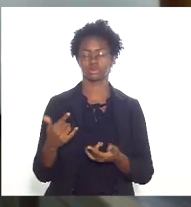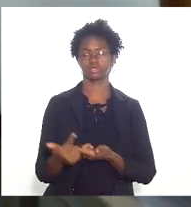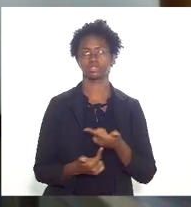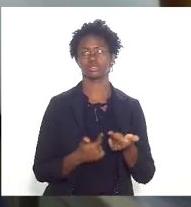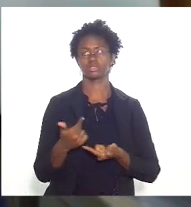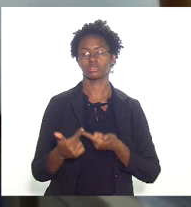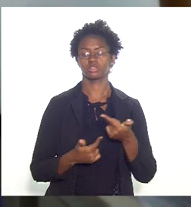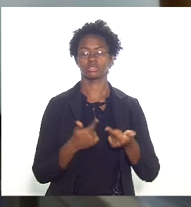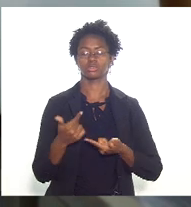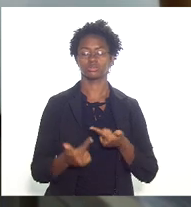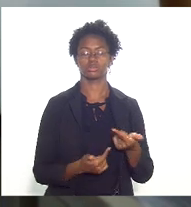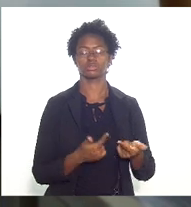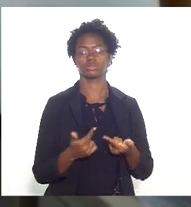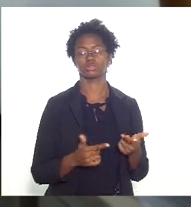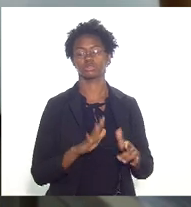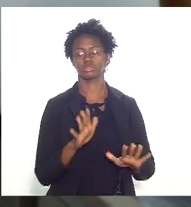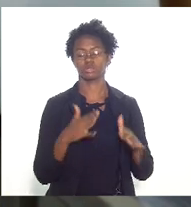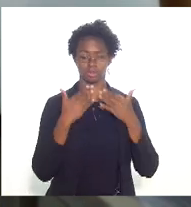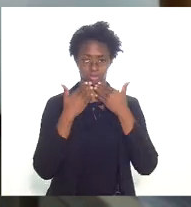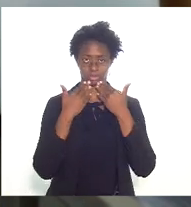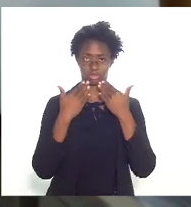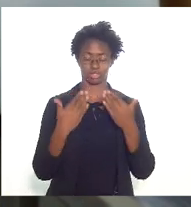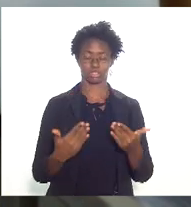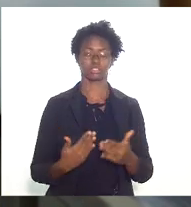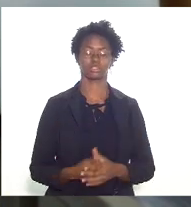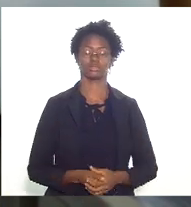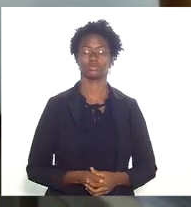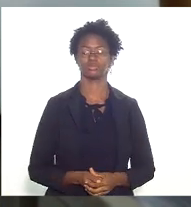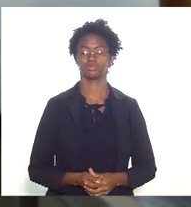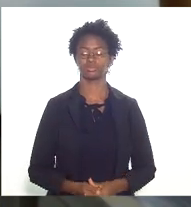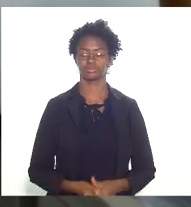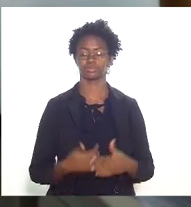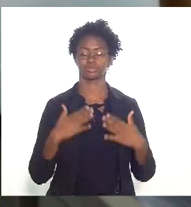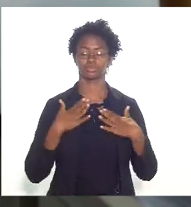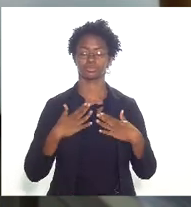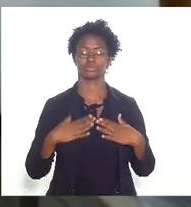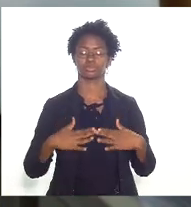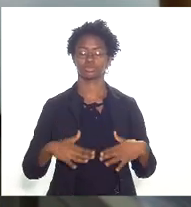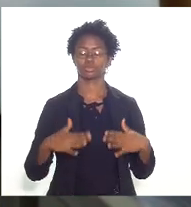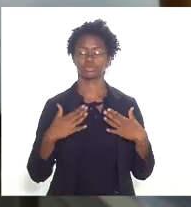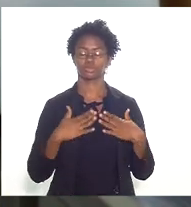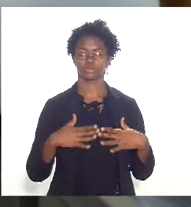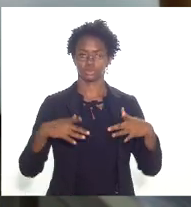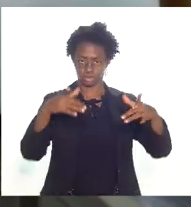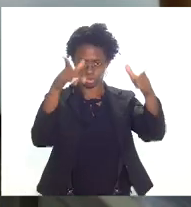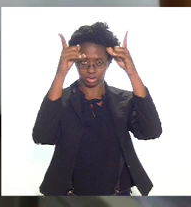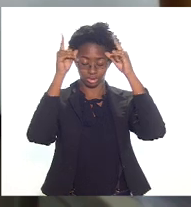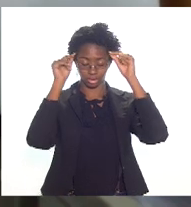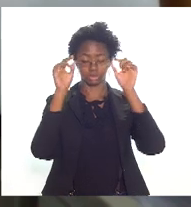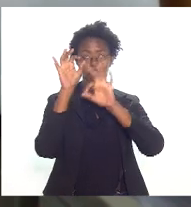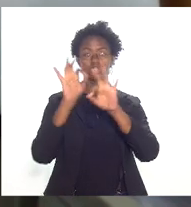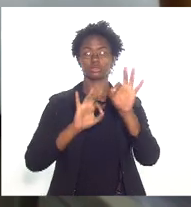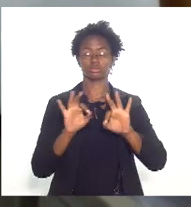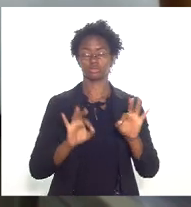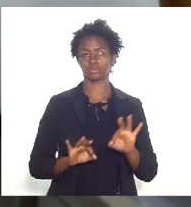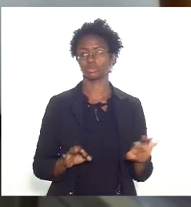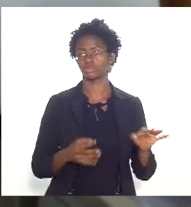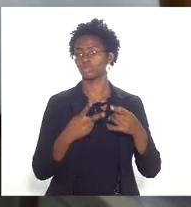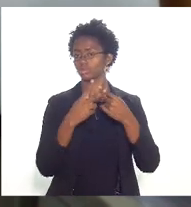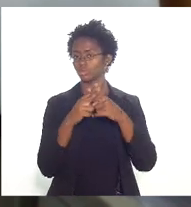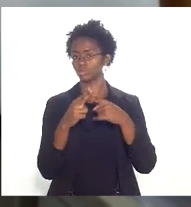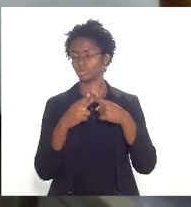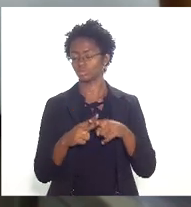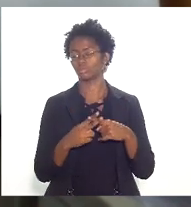sobre tal já já apresentar a organização que esse projeto traz com essas emendas